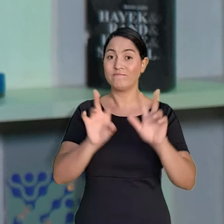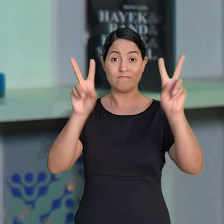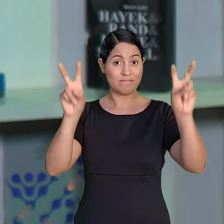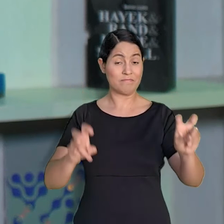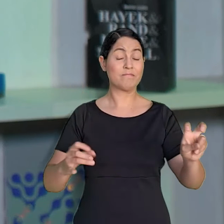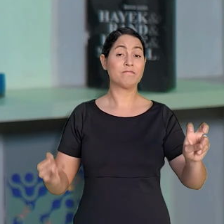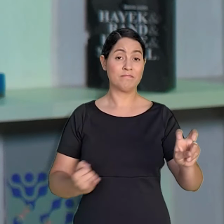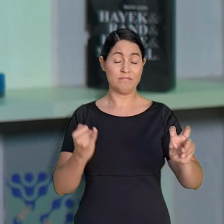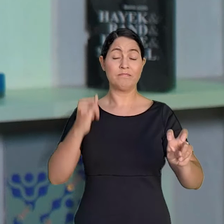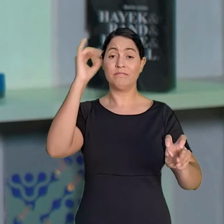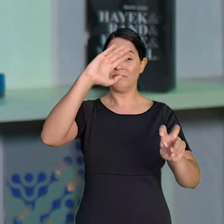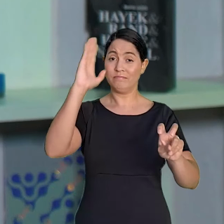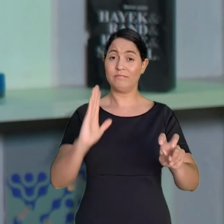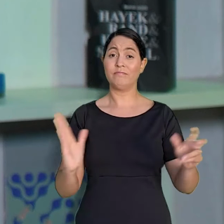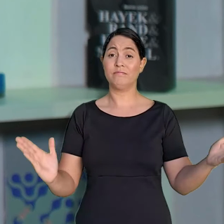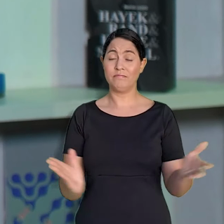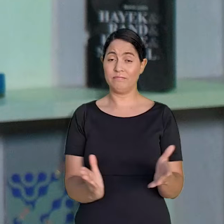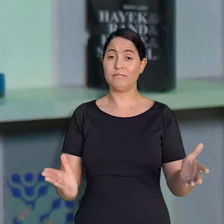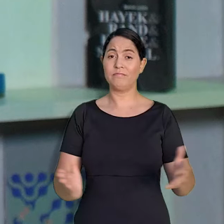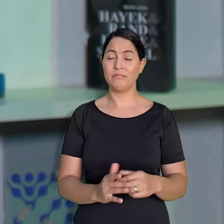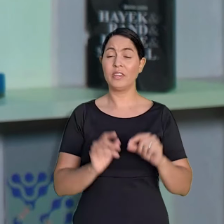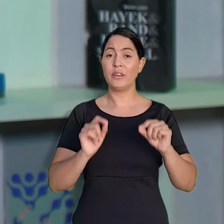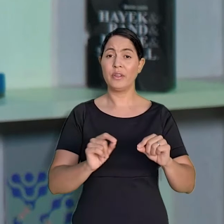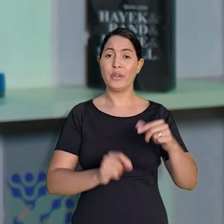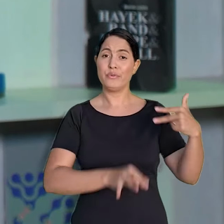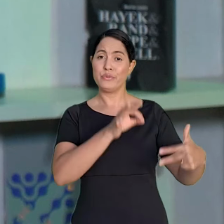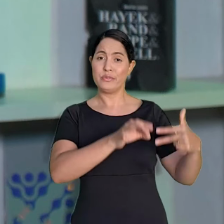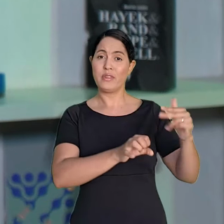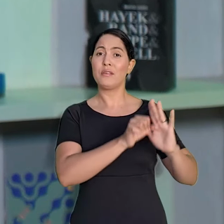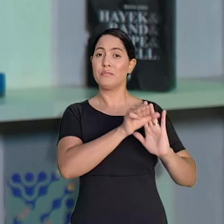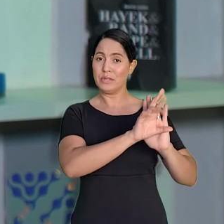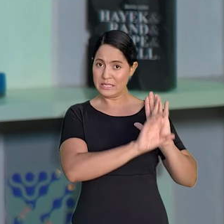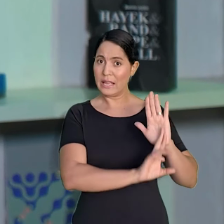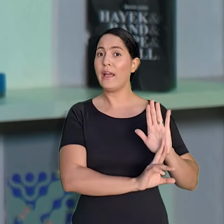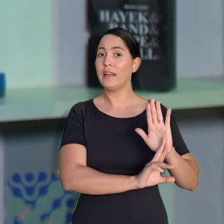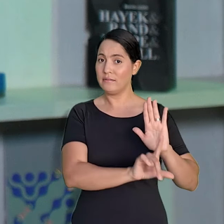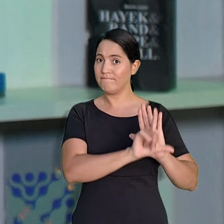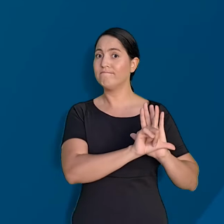temas mais importantes do país no momento, a reforma do judiciário.